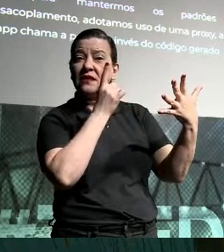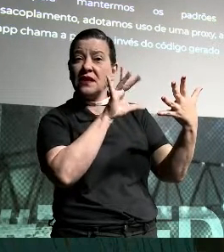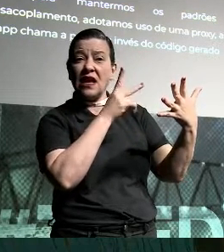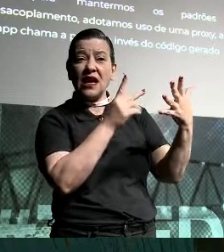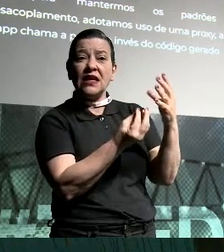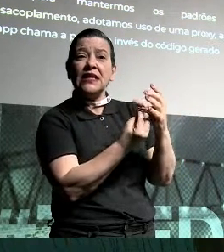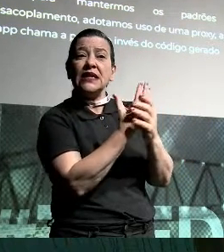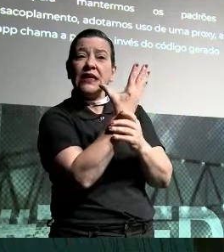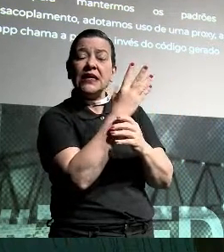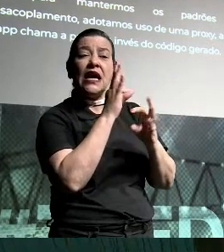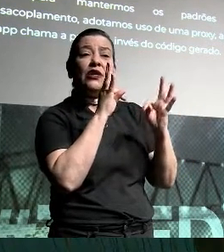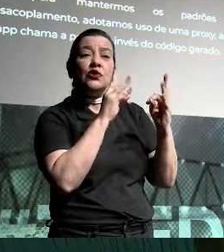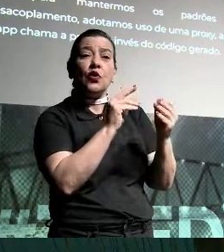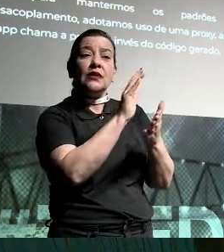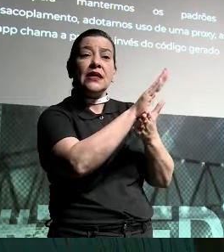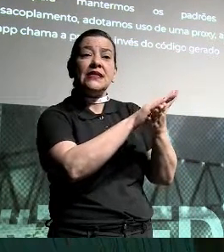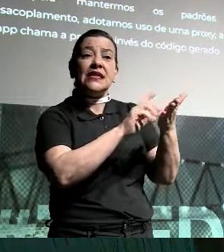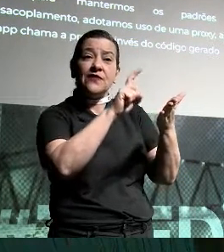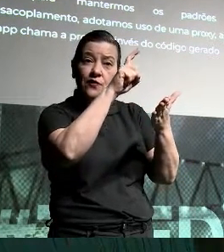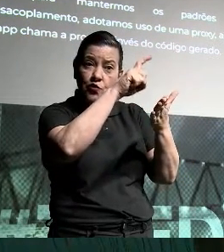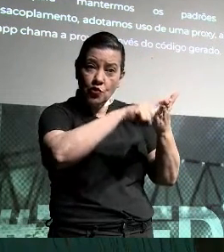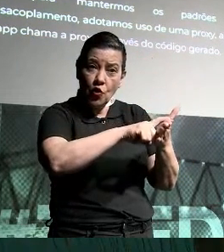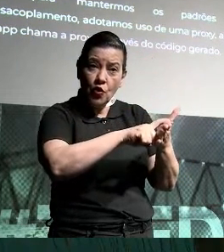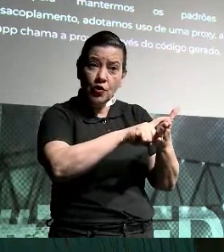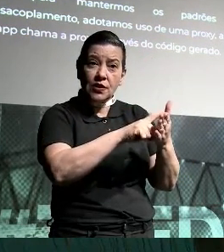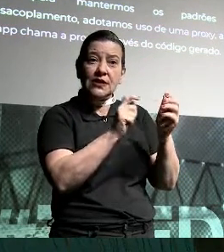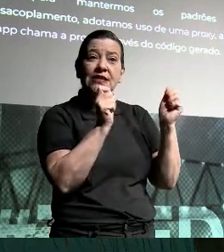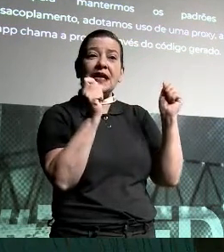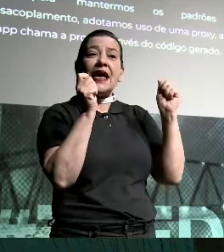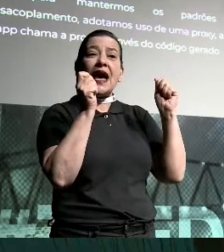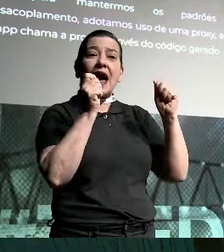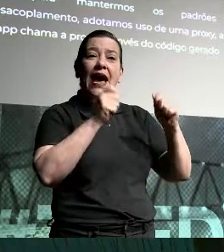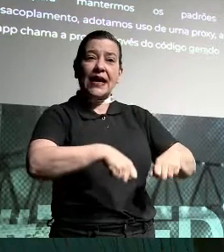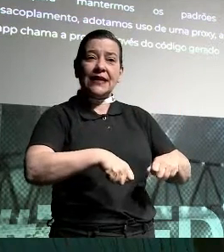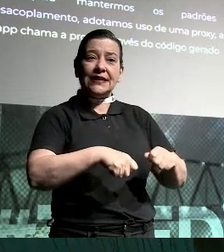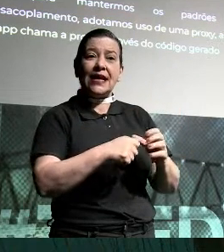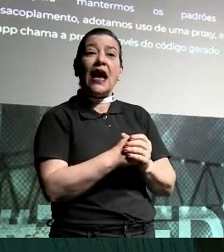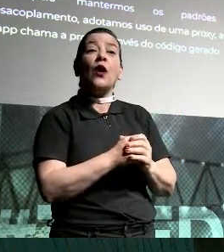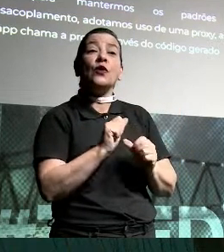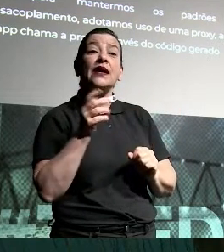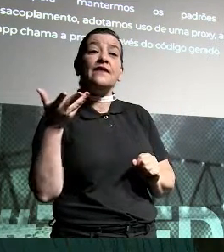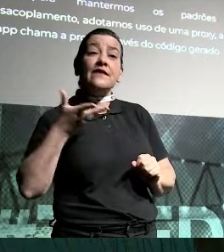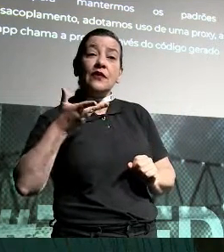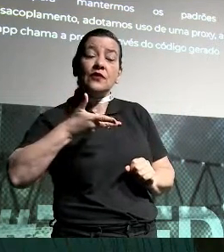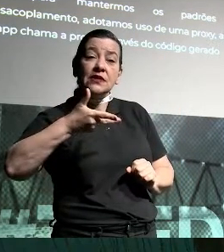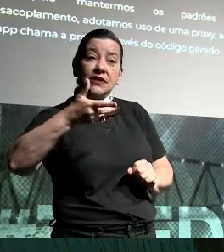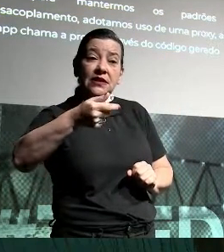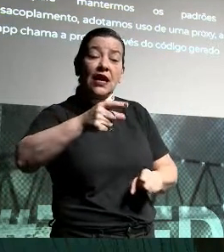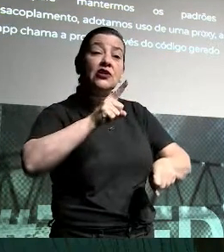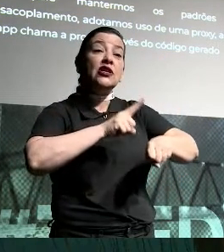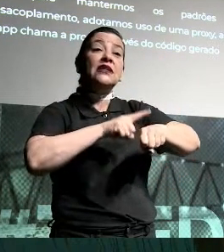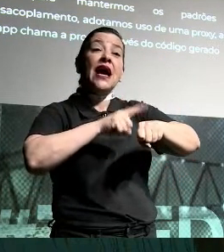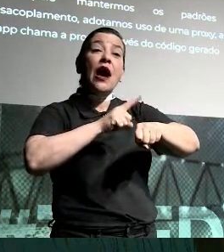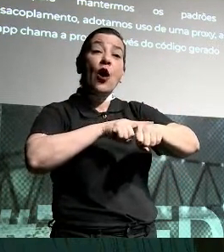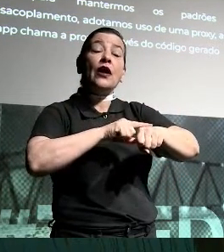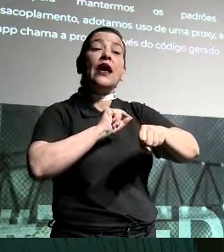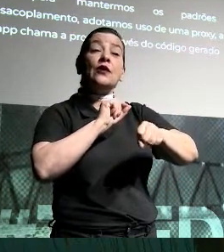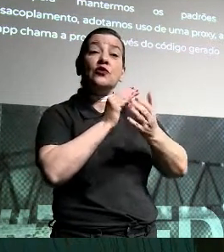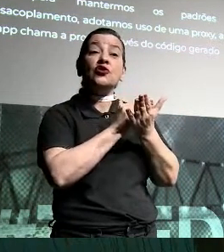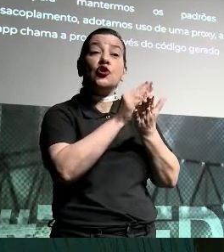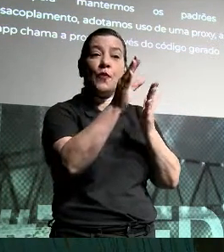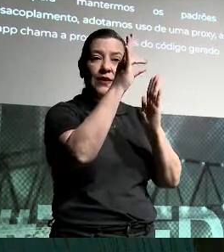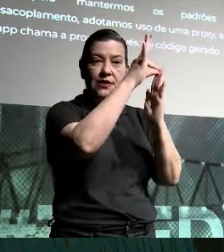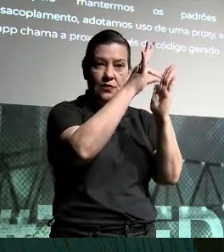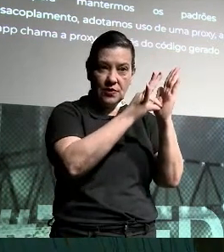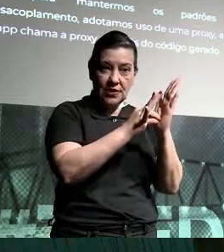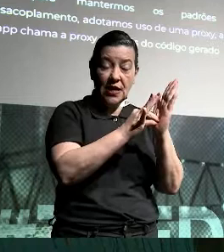gente, e aí a gente consegue, de fato, ter essa velocidade na hora de implementar um código. Mas para a gente conseguir manter